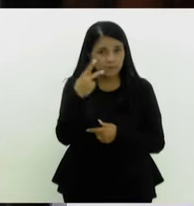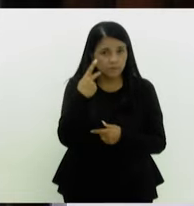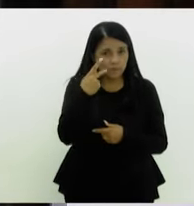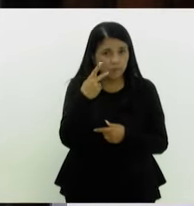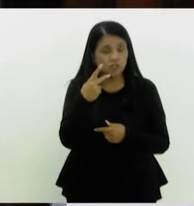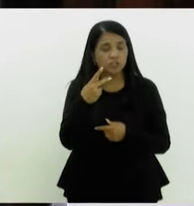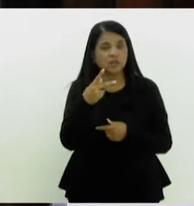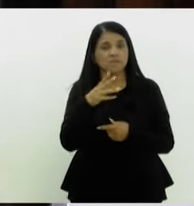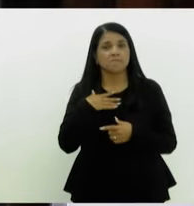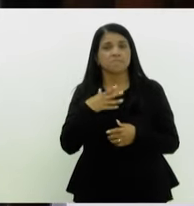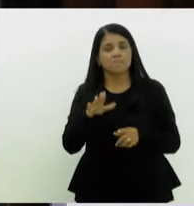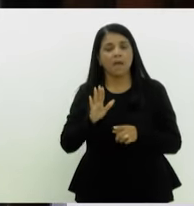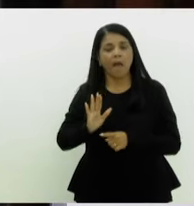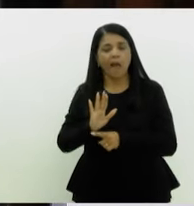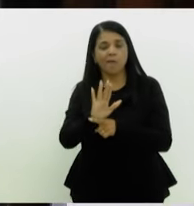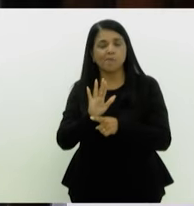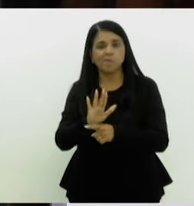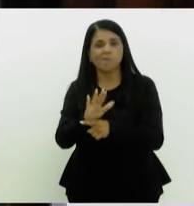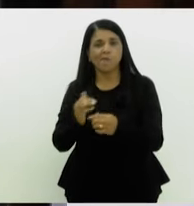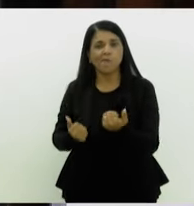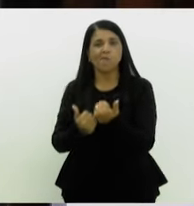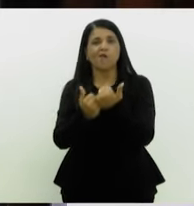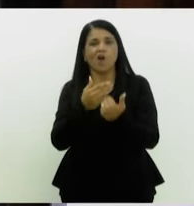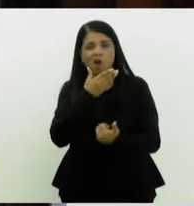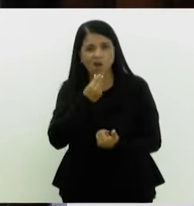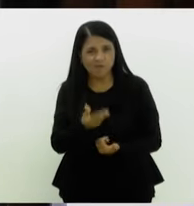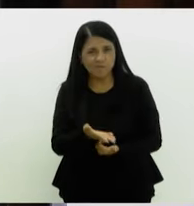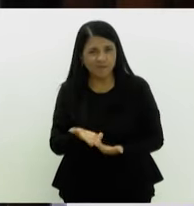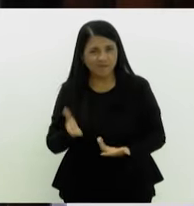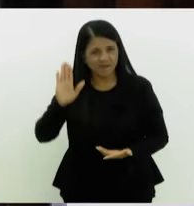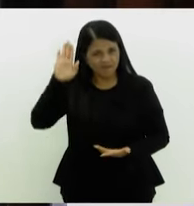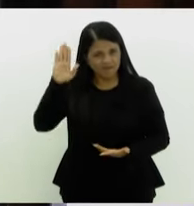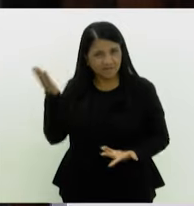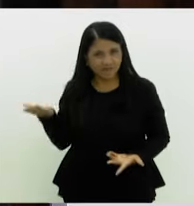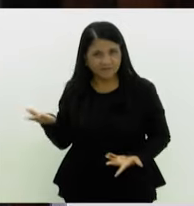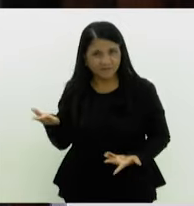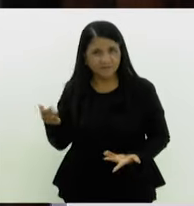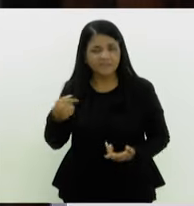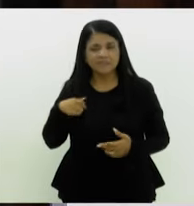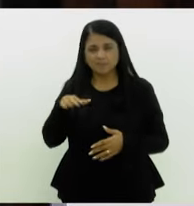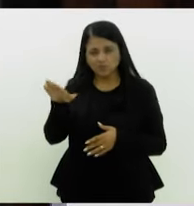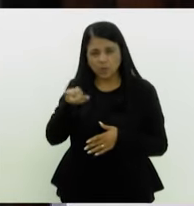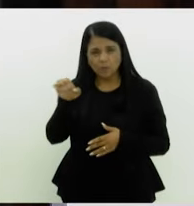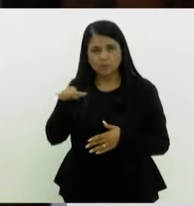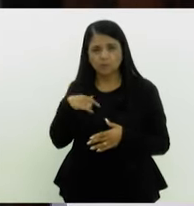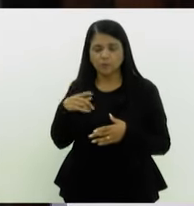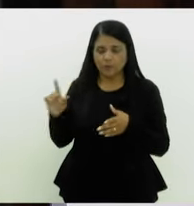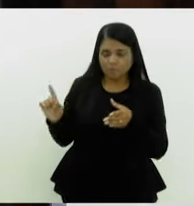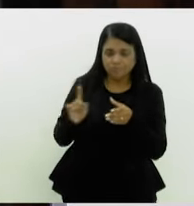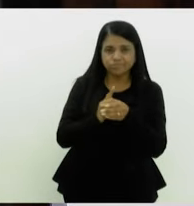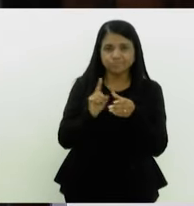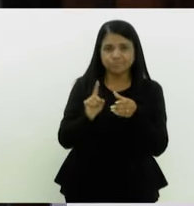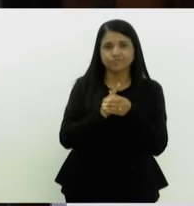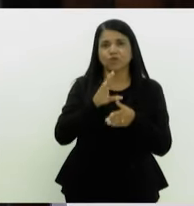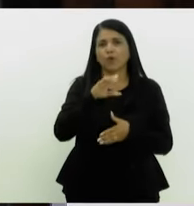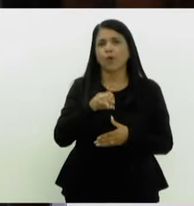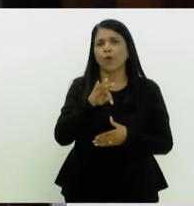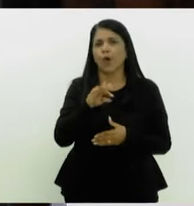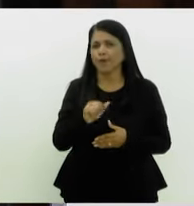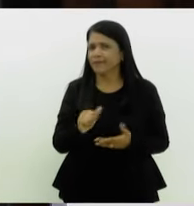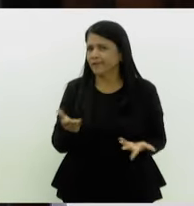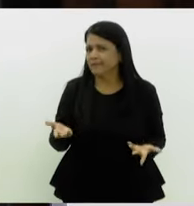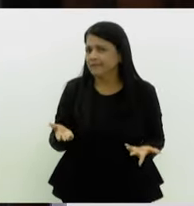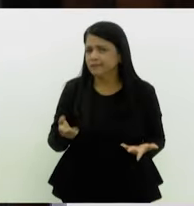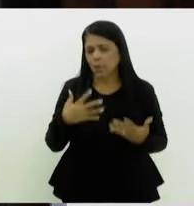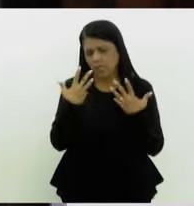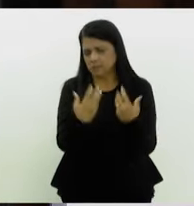trampolim de candidatura masculina sempre chamaram a gente para preencher cota e nós não aceitamos isso e